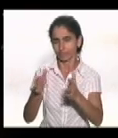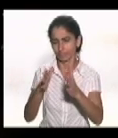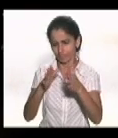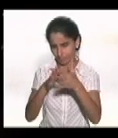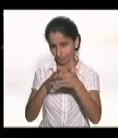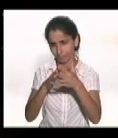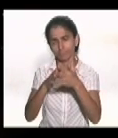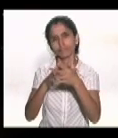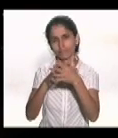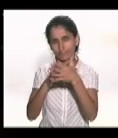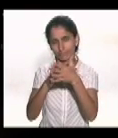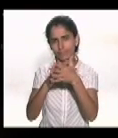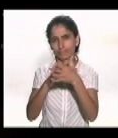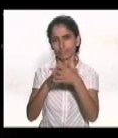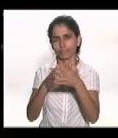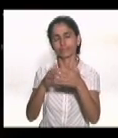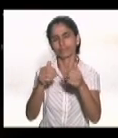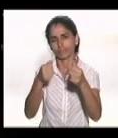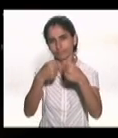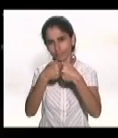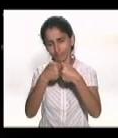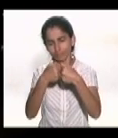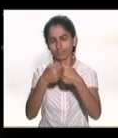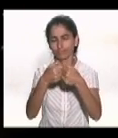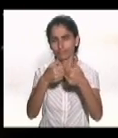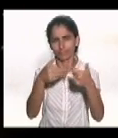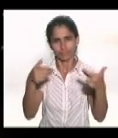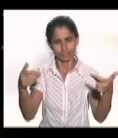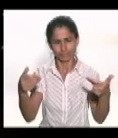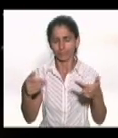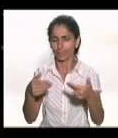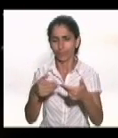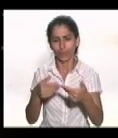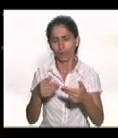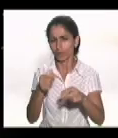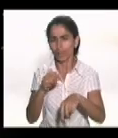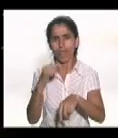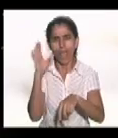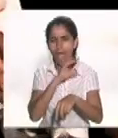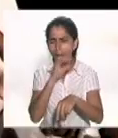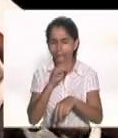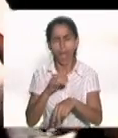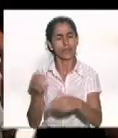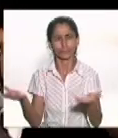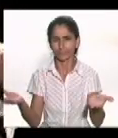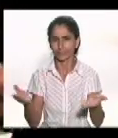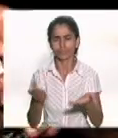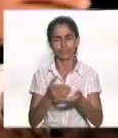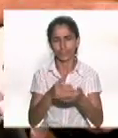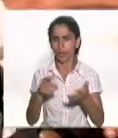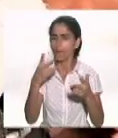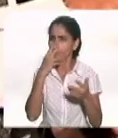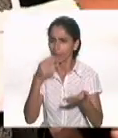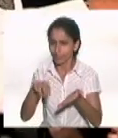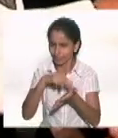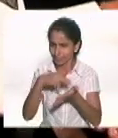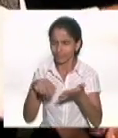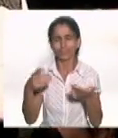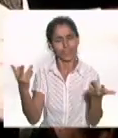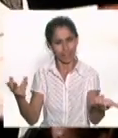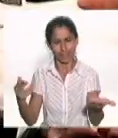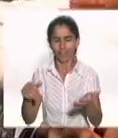a mão aqui, já foi aqui. Ah, tá. Aquilo não é um segundo, dois minutos, e várias. Mas é uma coreografia,